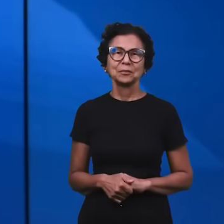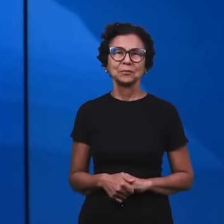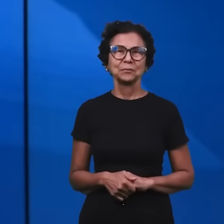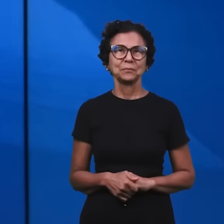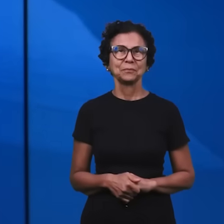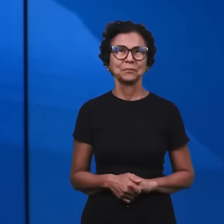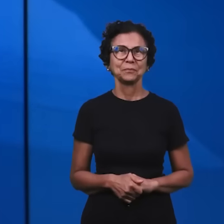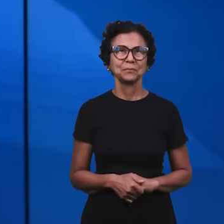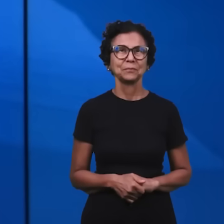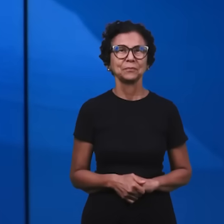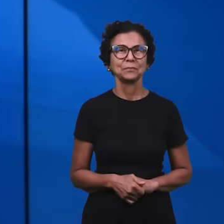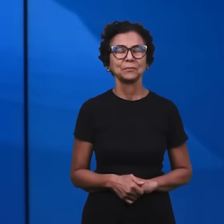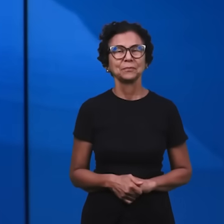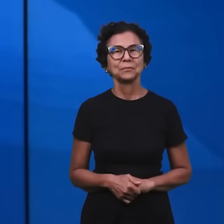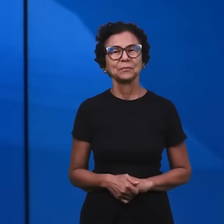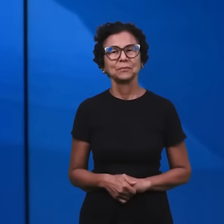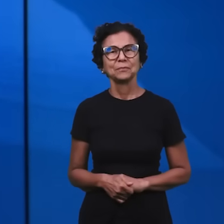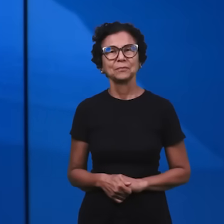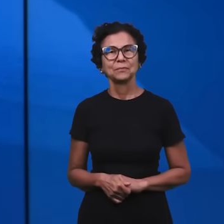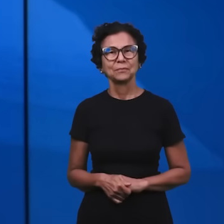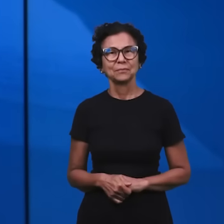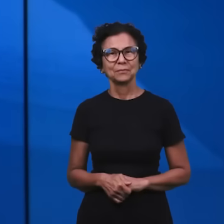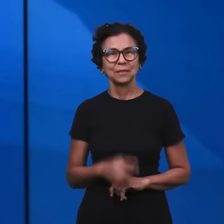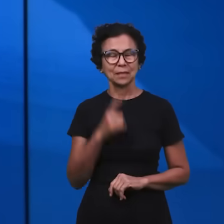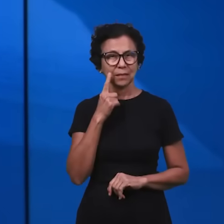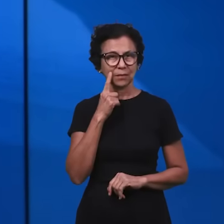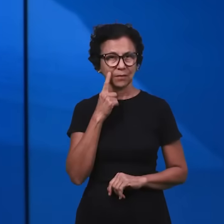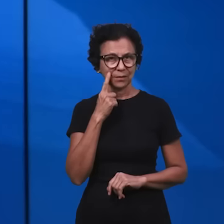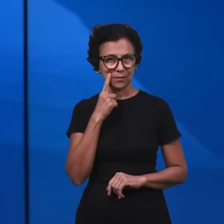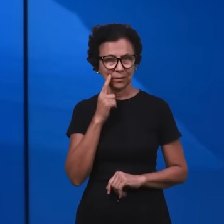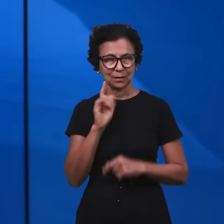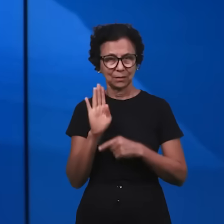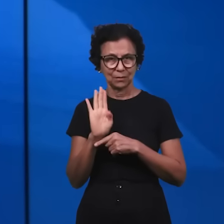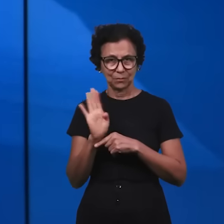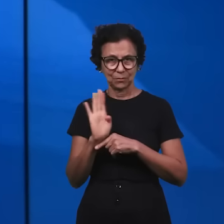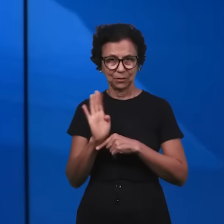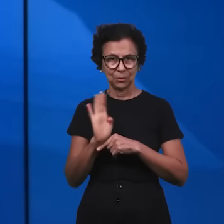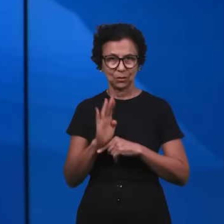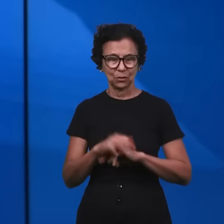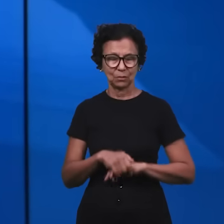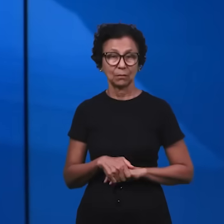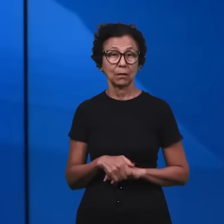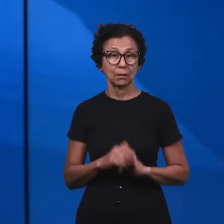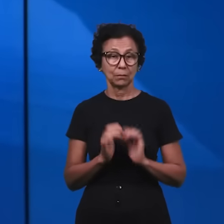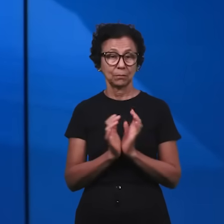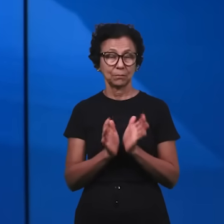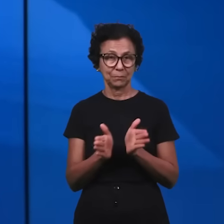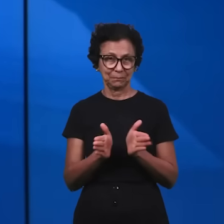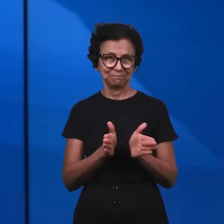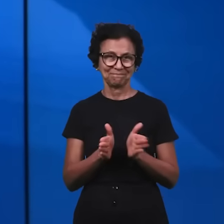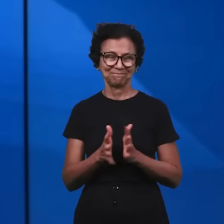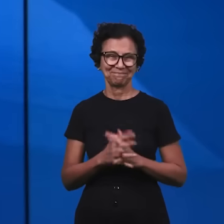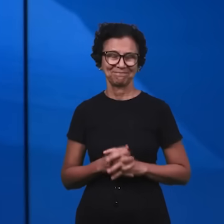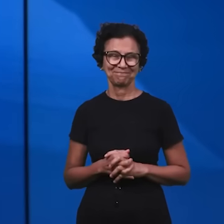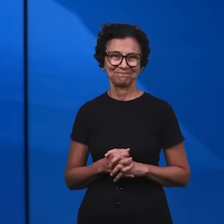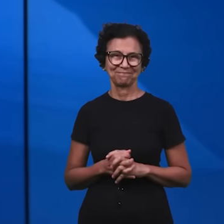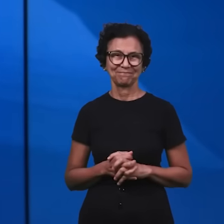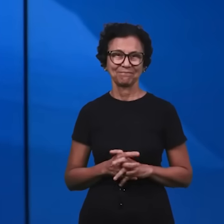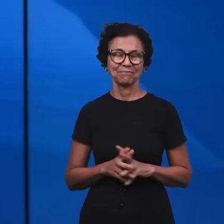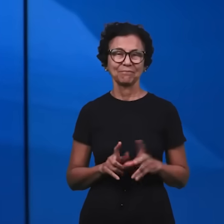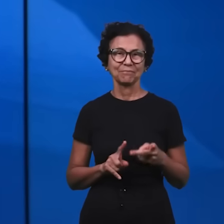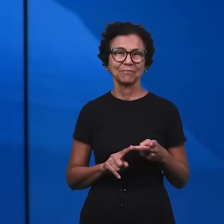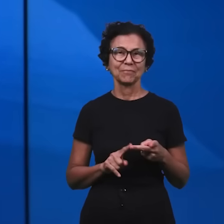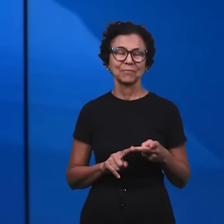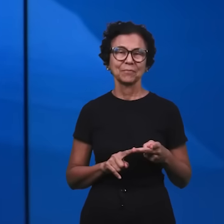responder lá no finalzinho, né, do vídeo, você vai perceber a resposta dela, né? Ela é do grupo de acessibilidade.